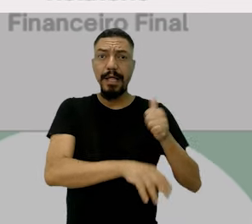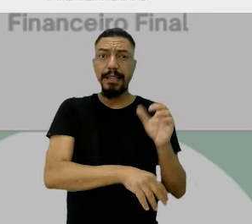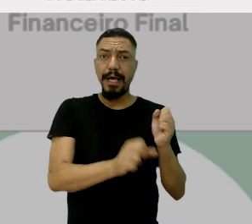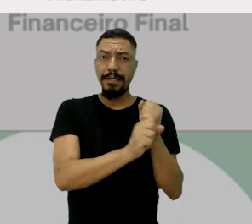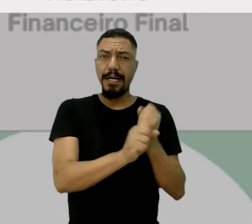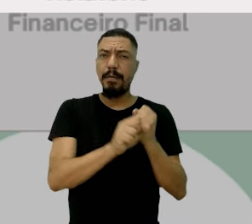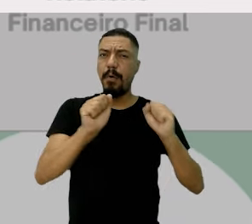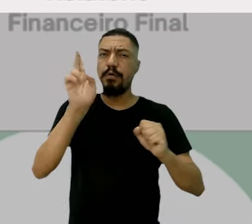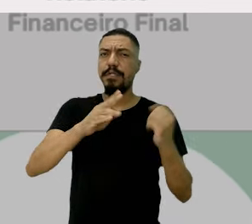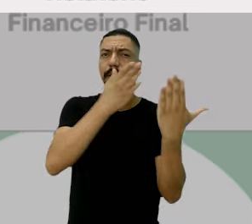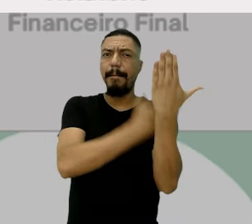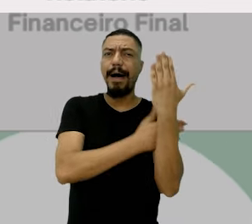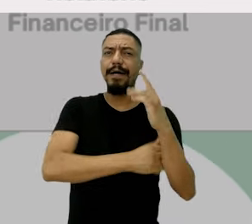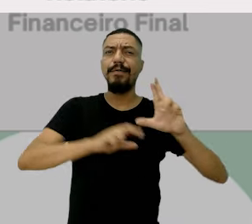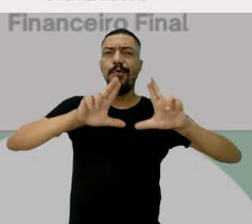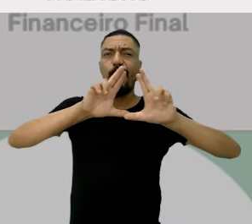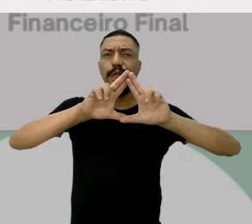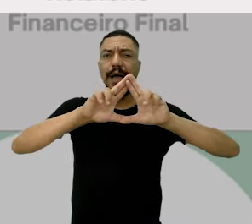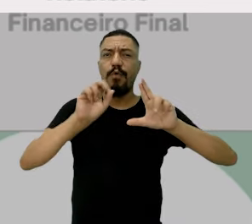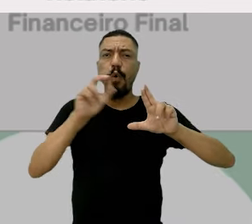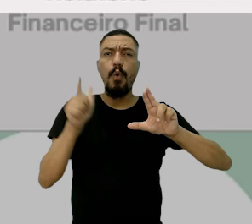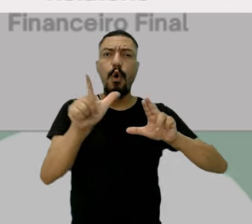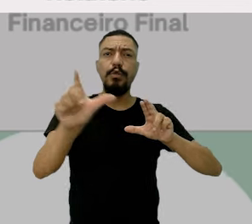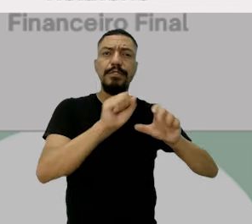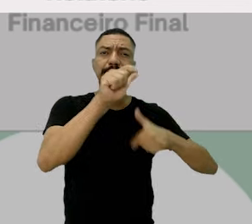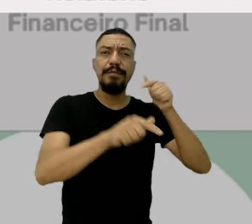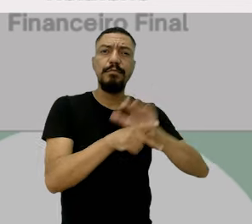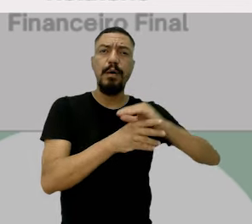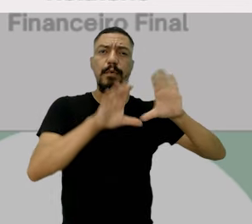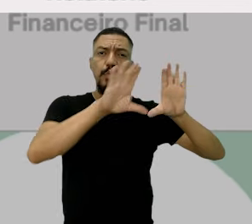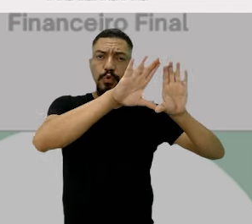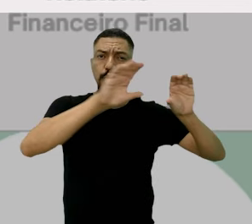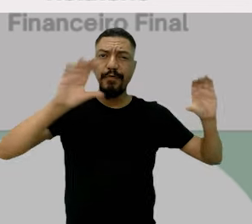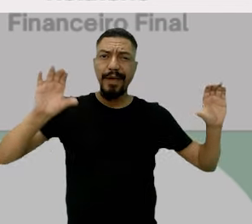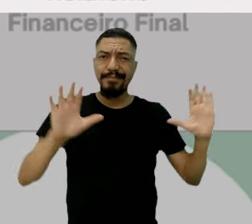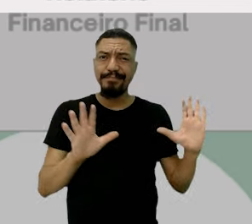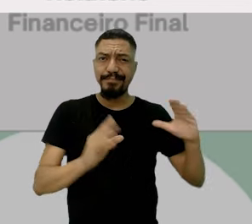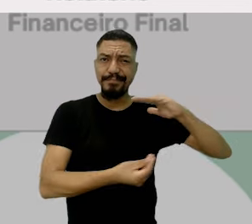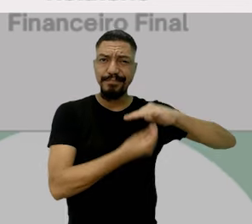no Google Drive ou em qualquer outro serviço de nuvem.